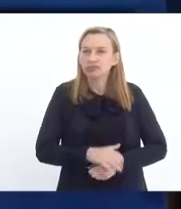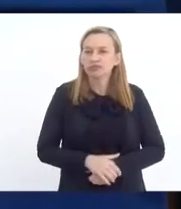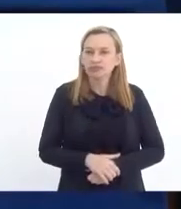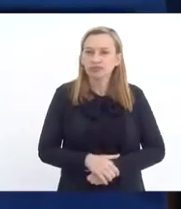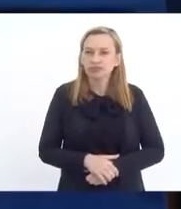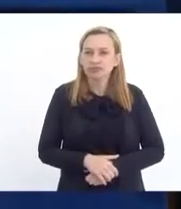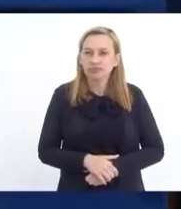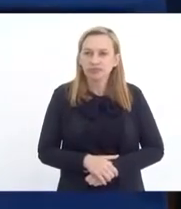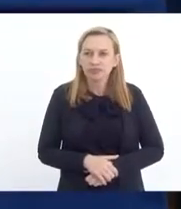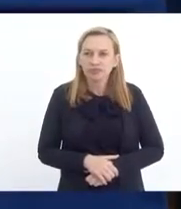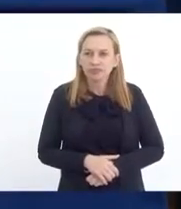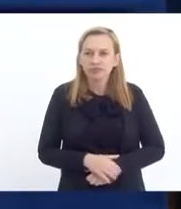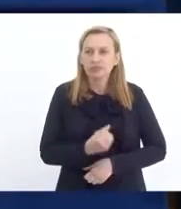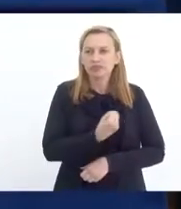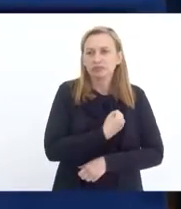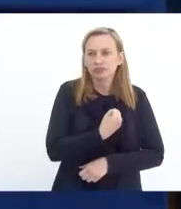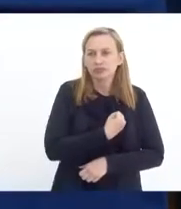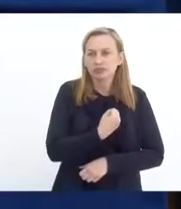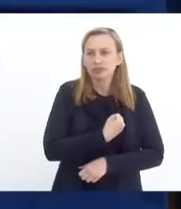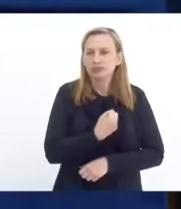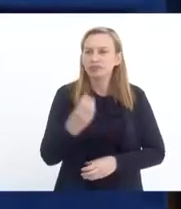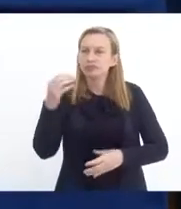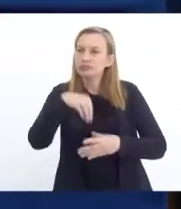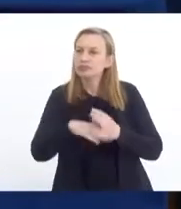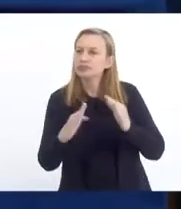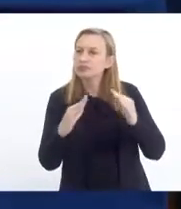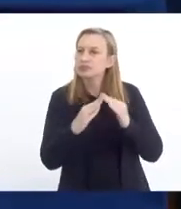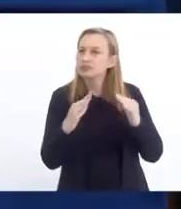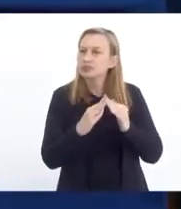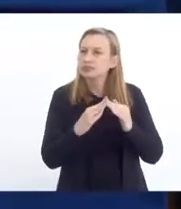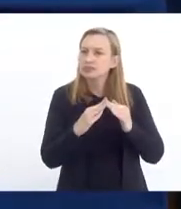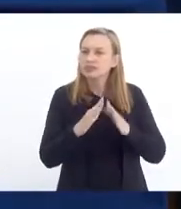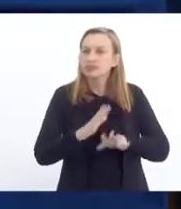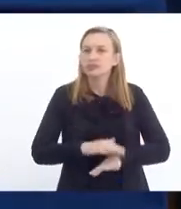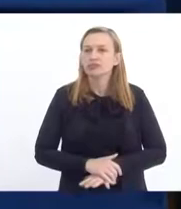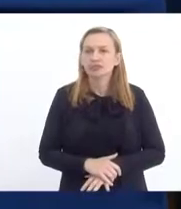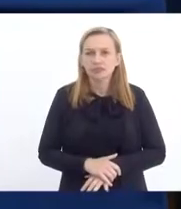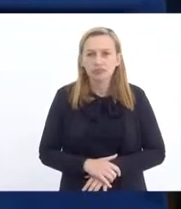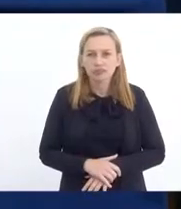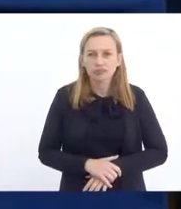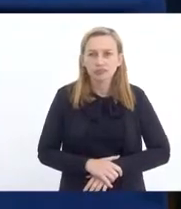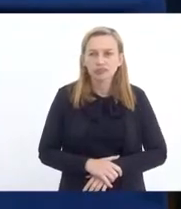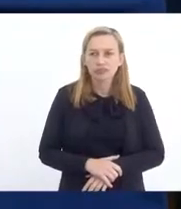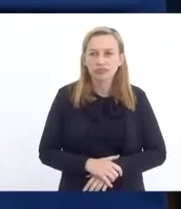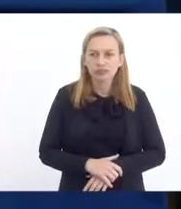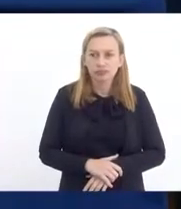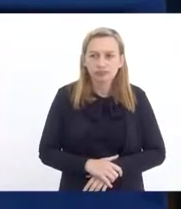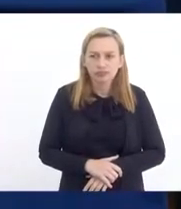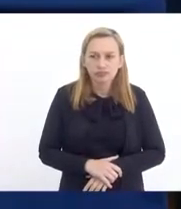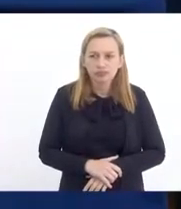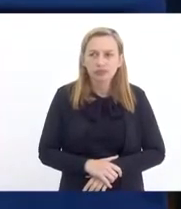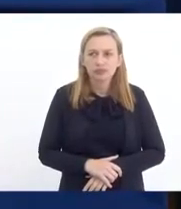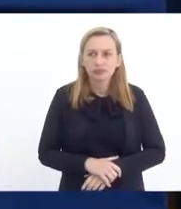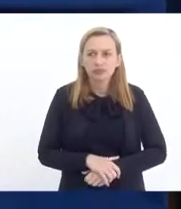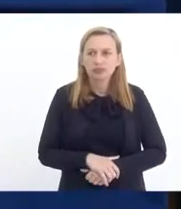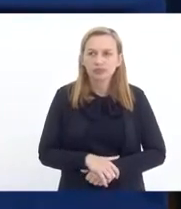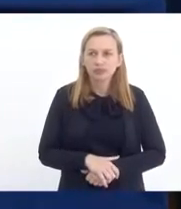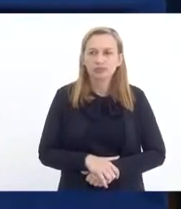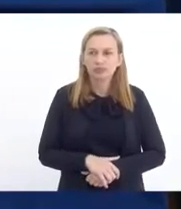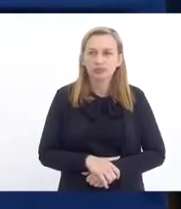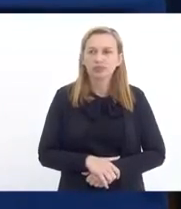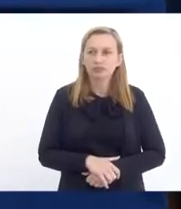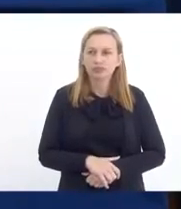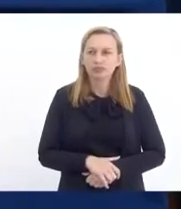de ter os deputados dentro da nossa casa. E, ultimamente, né, principalmente na direção do deputado, a gente